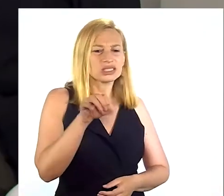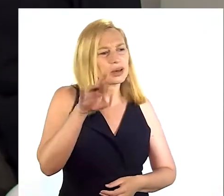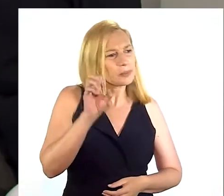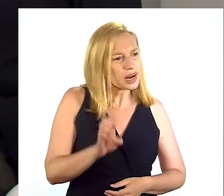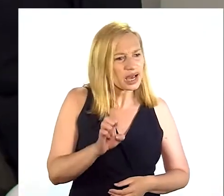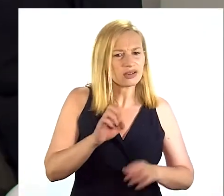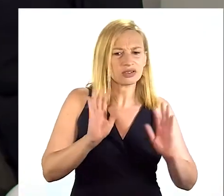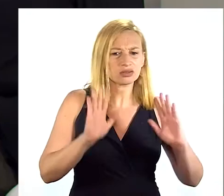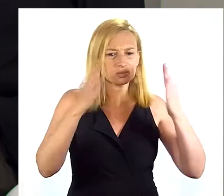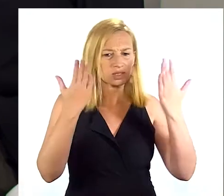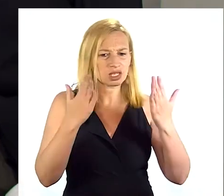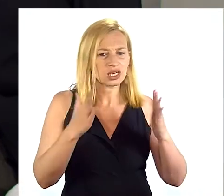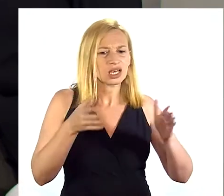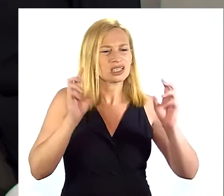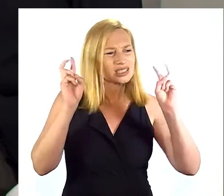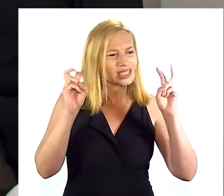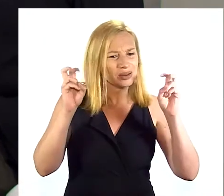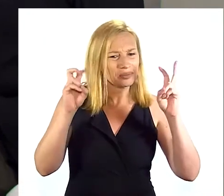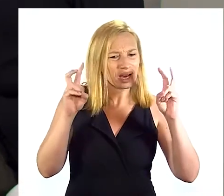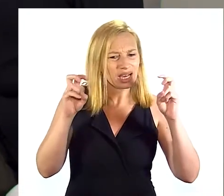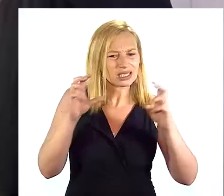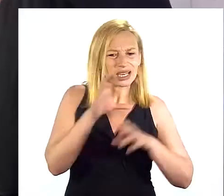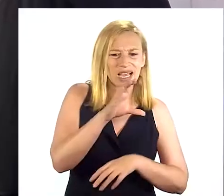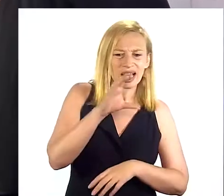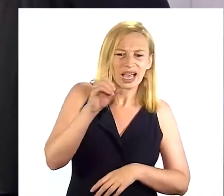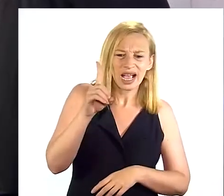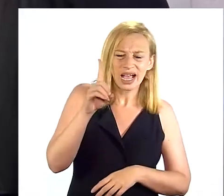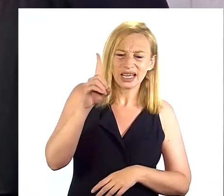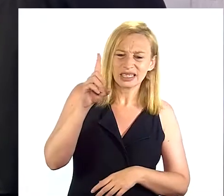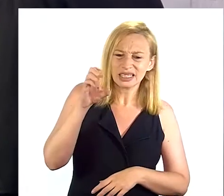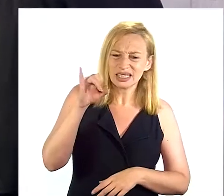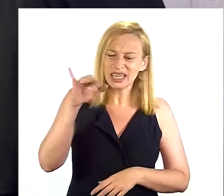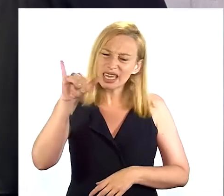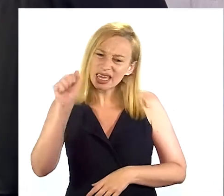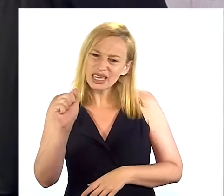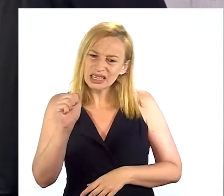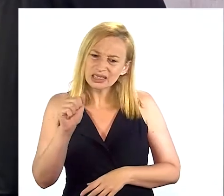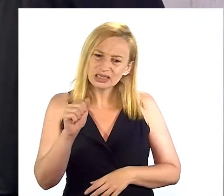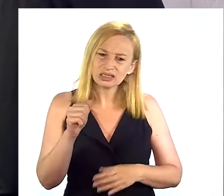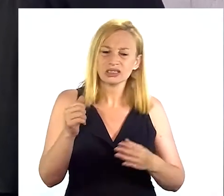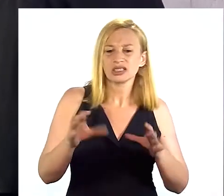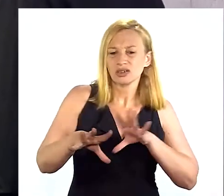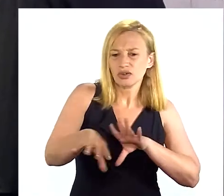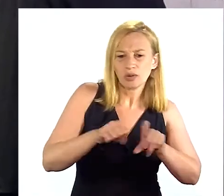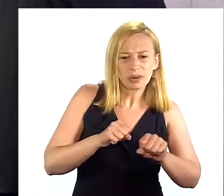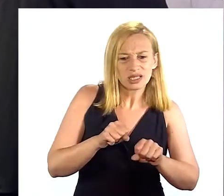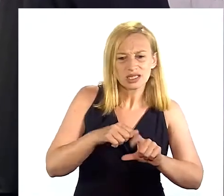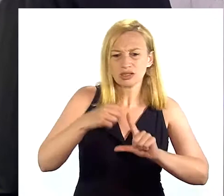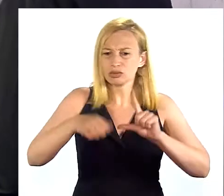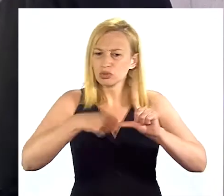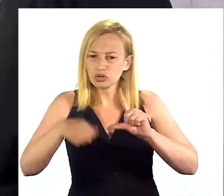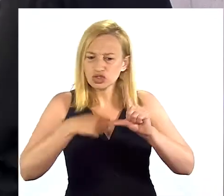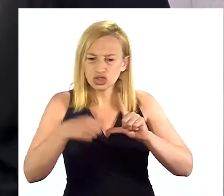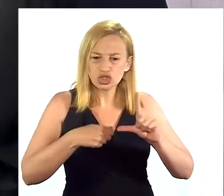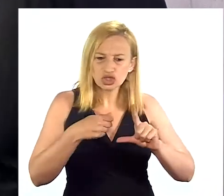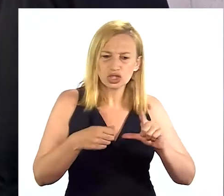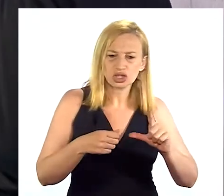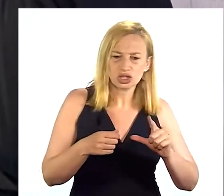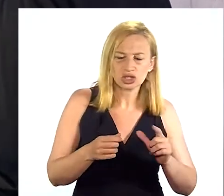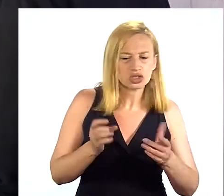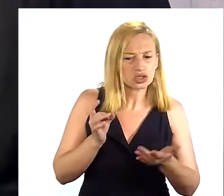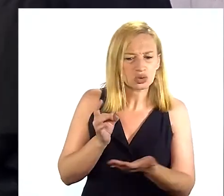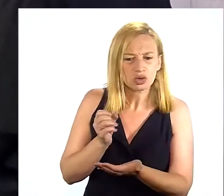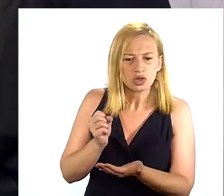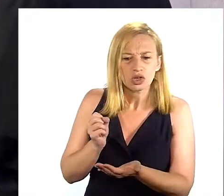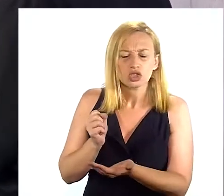um evento justamente trazendo essa temática da cadeia de logística, né? Da formação de fornecedores, ativando